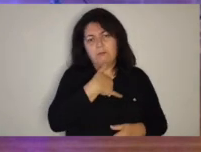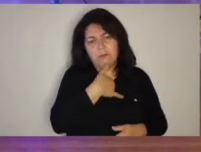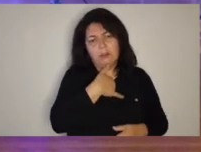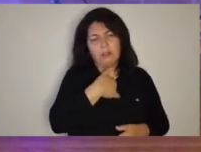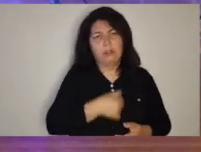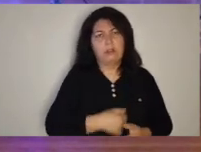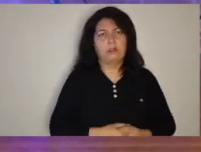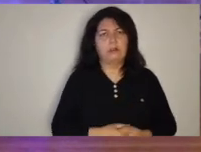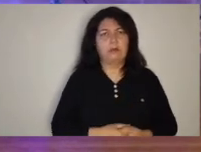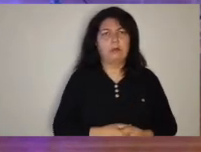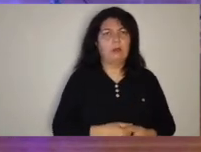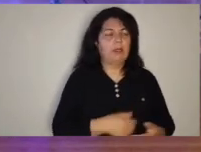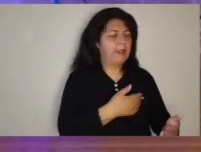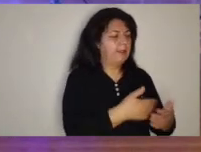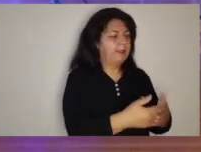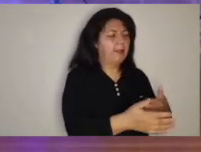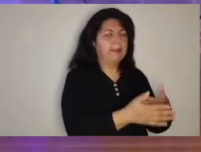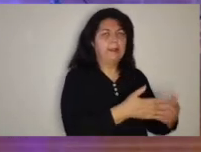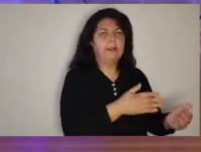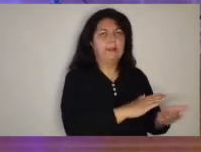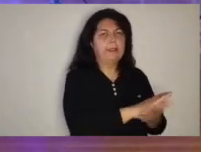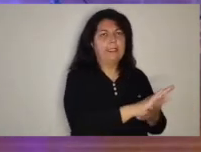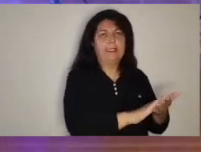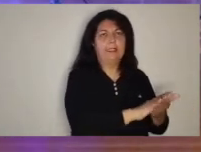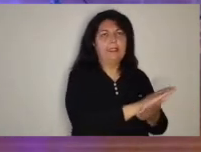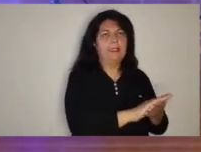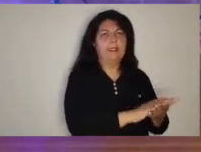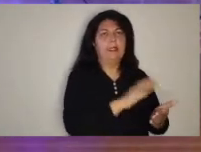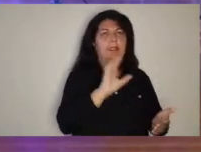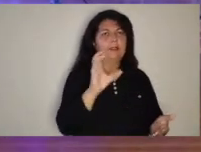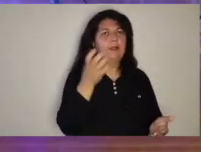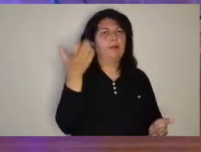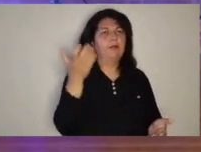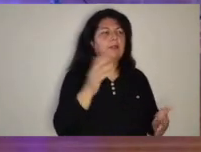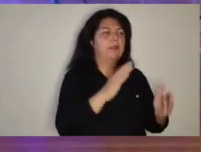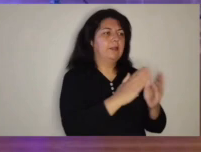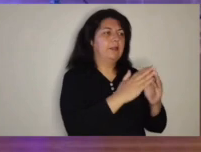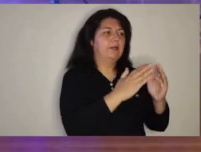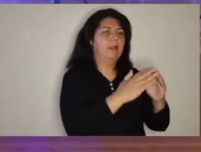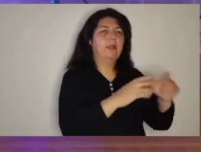Irmãos, por que nada aconteceu na casa de Abinadab?